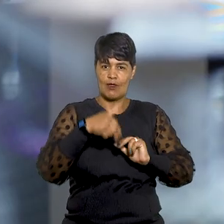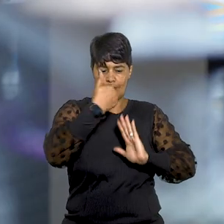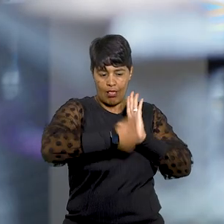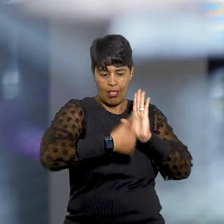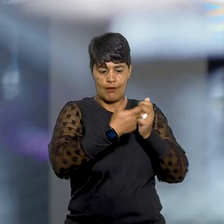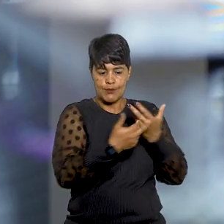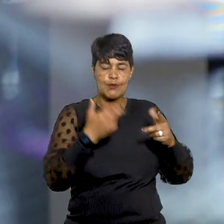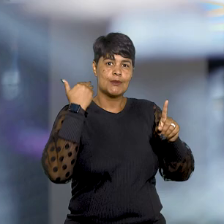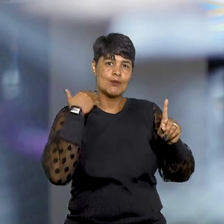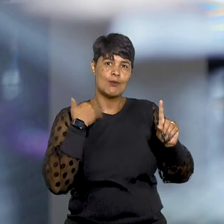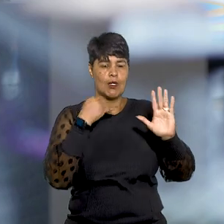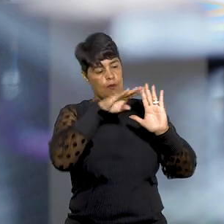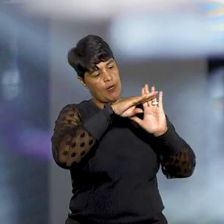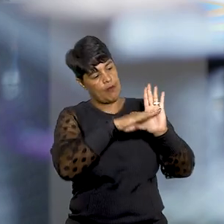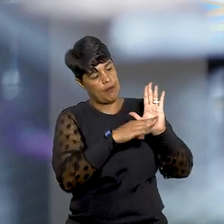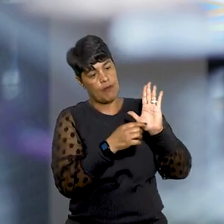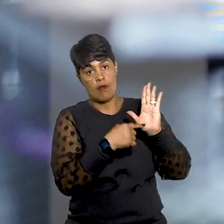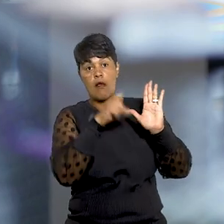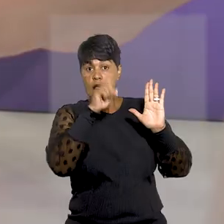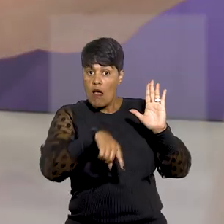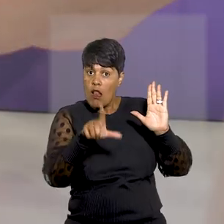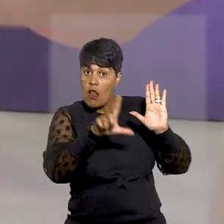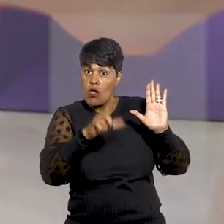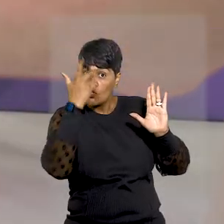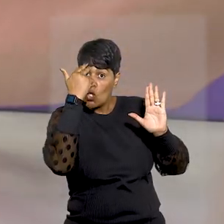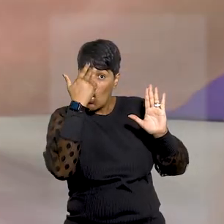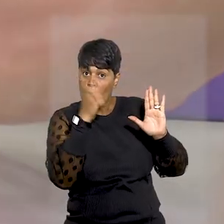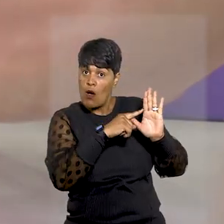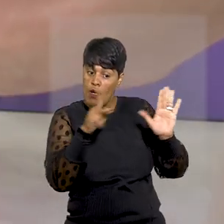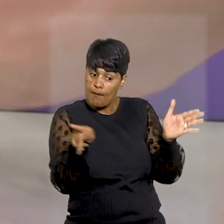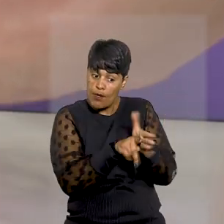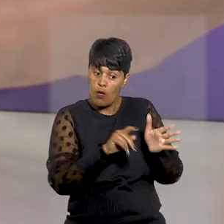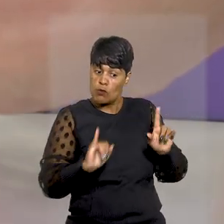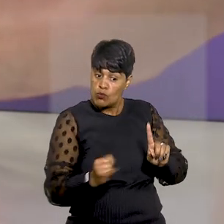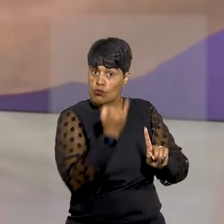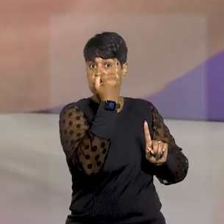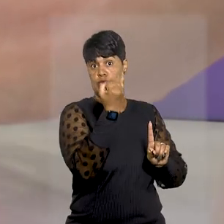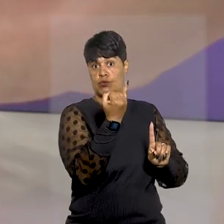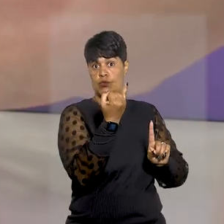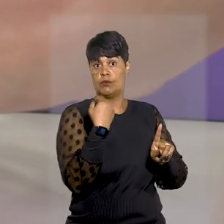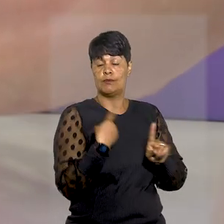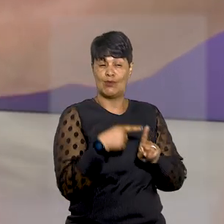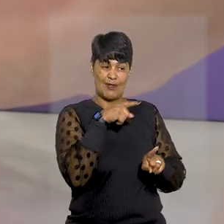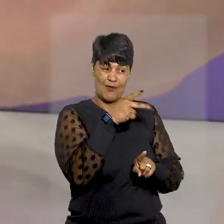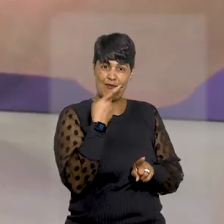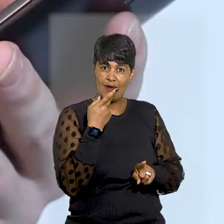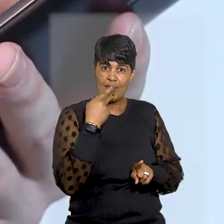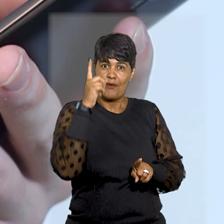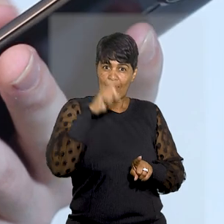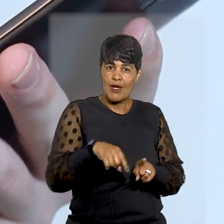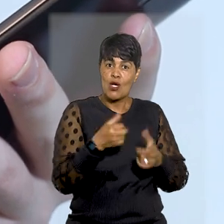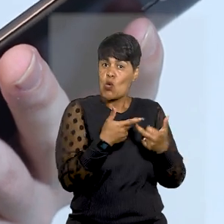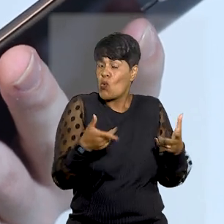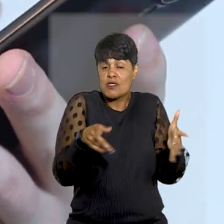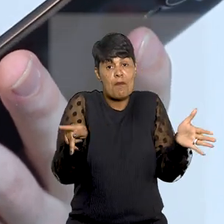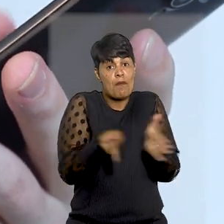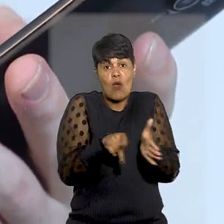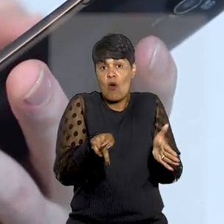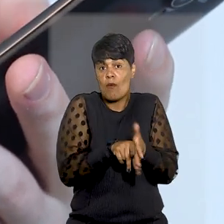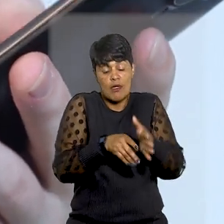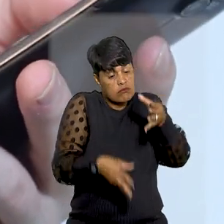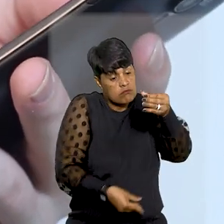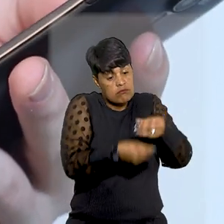bancárias abrange por consequência lógica os juros remuneratórios pois segundo Ministro Estes são